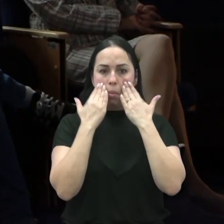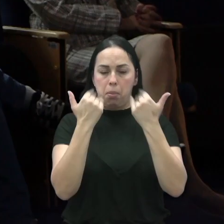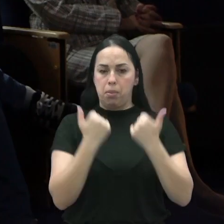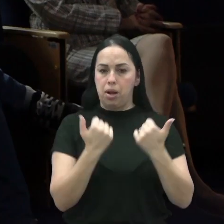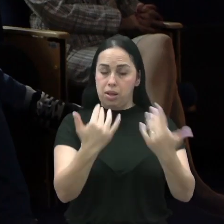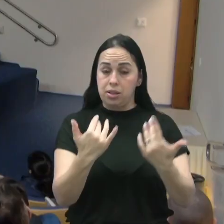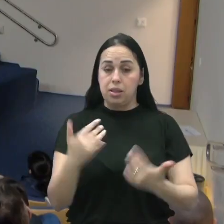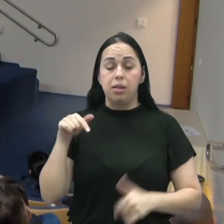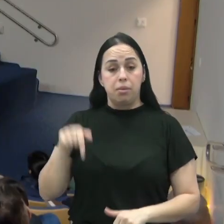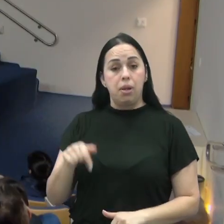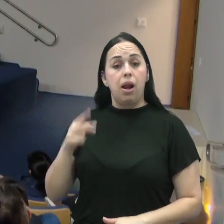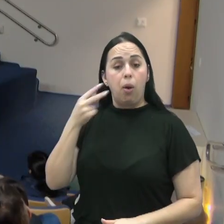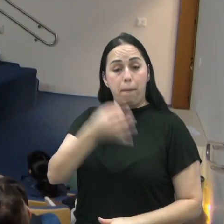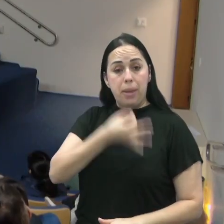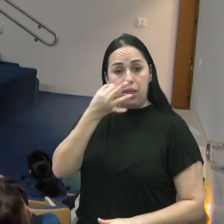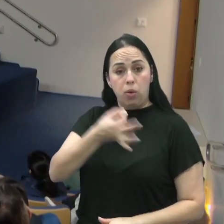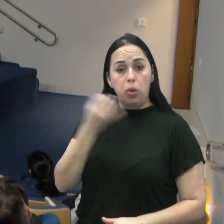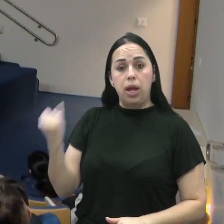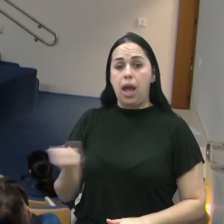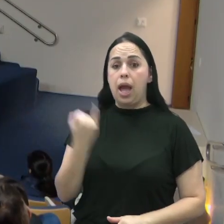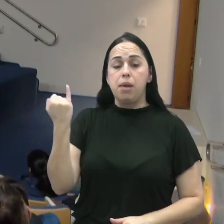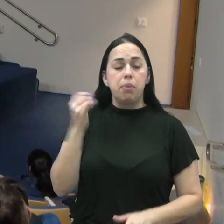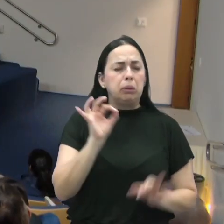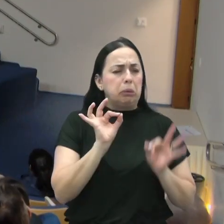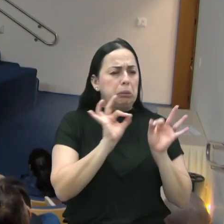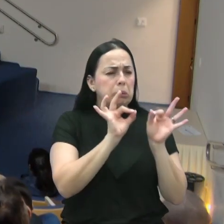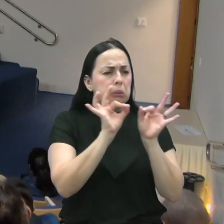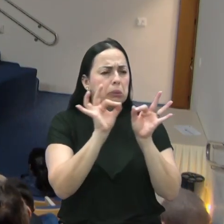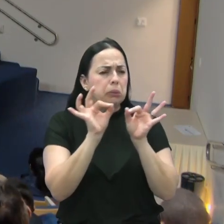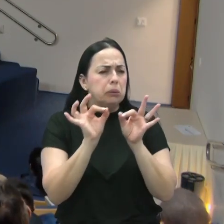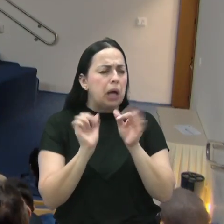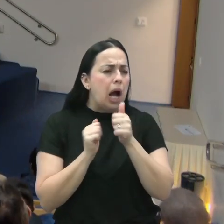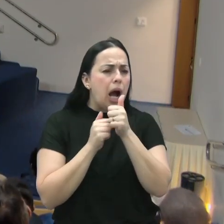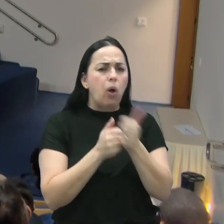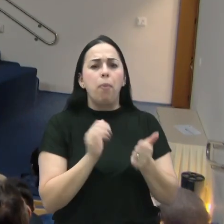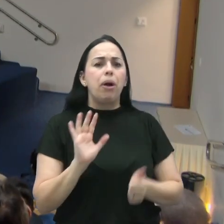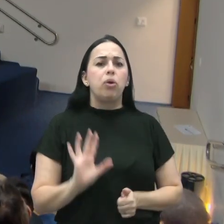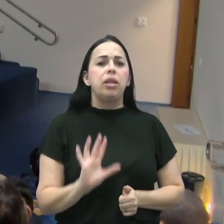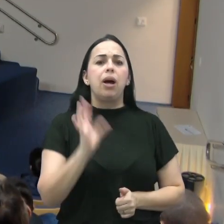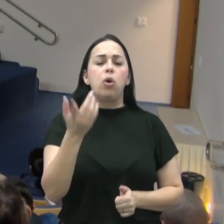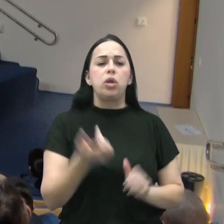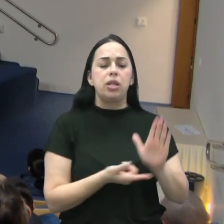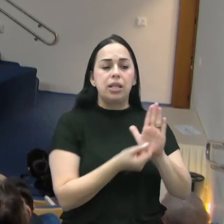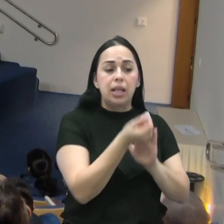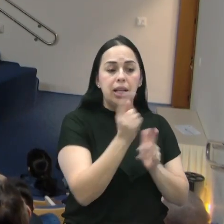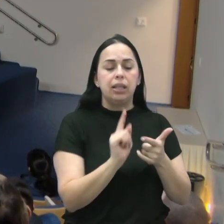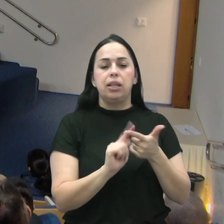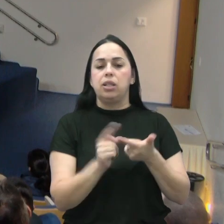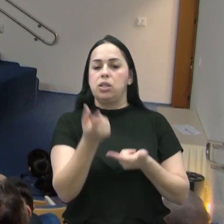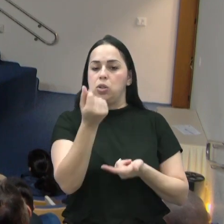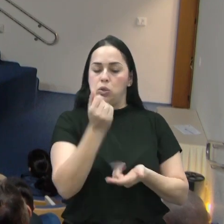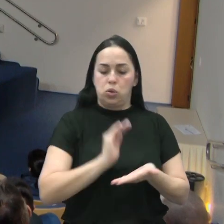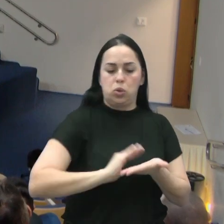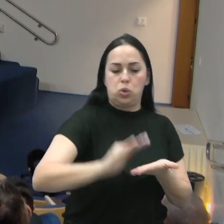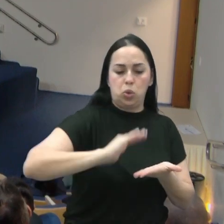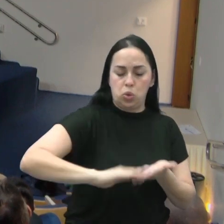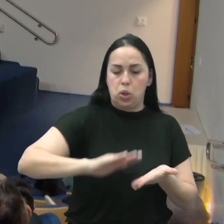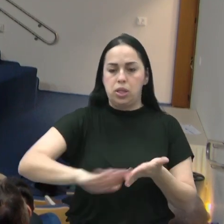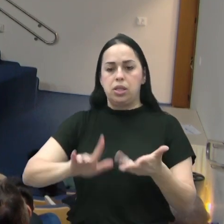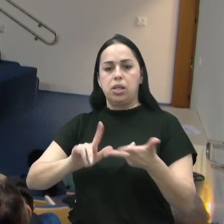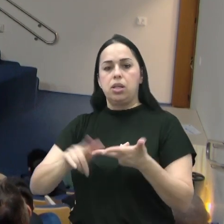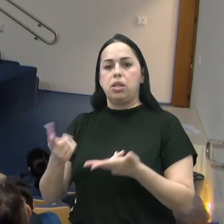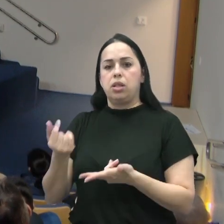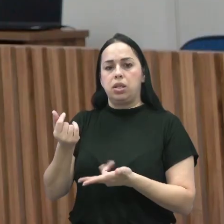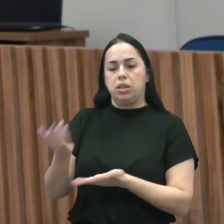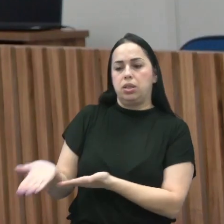audiência pública. Para os parlamentares, é importante acompanhar de perto as finanças, gastos e arrecadações